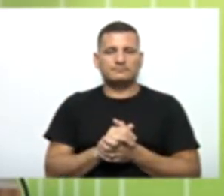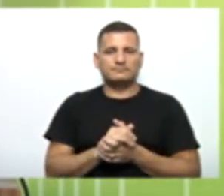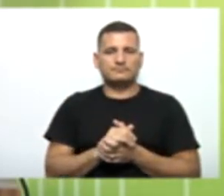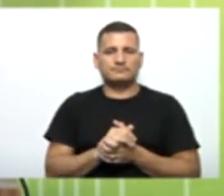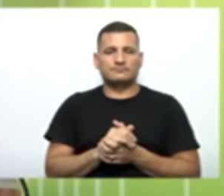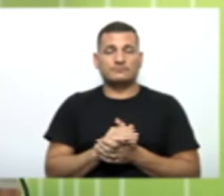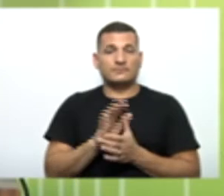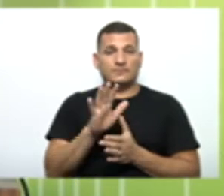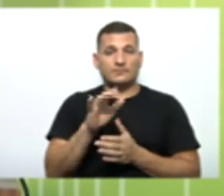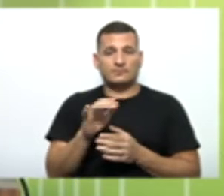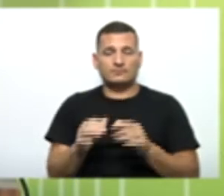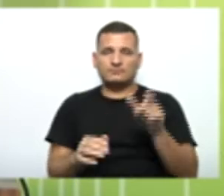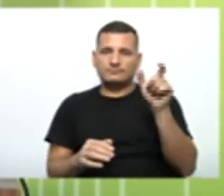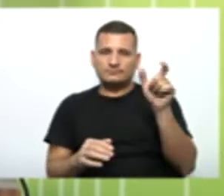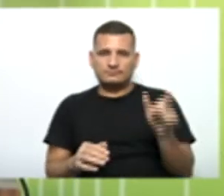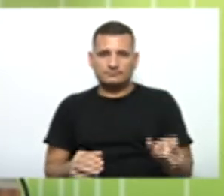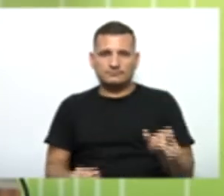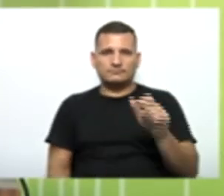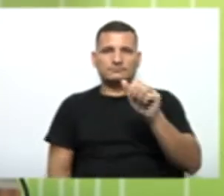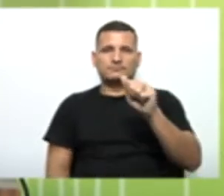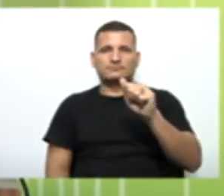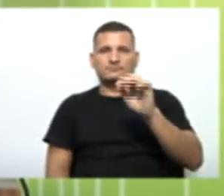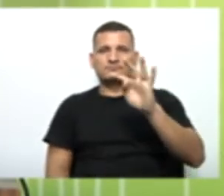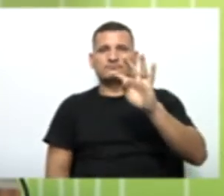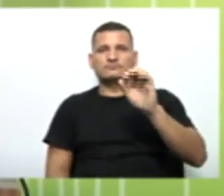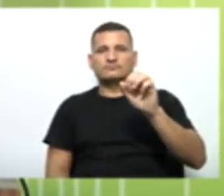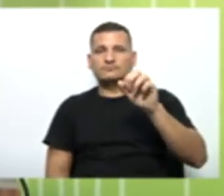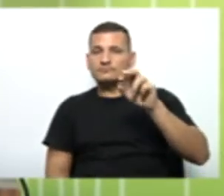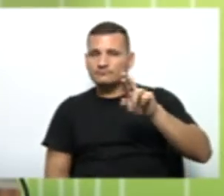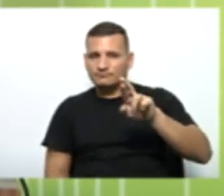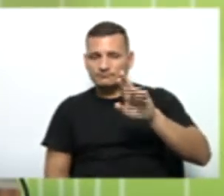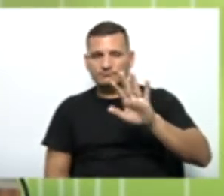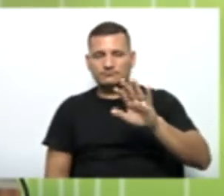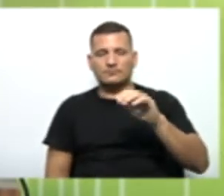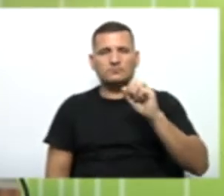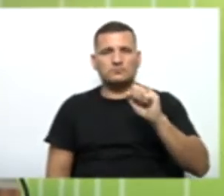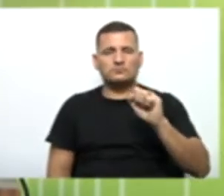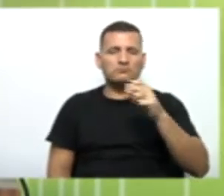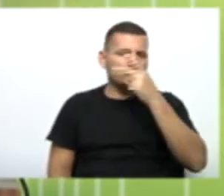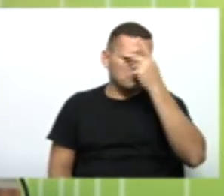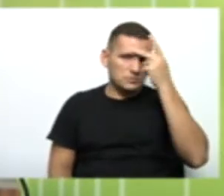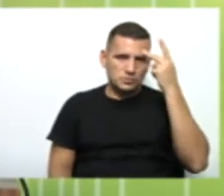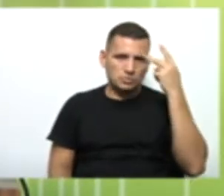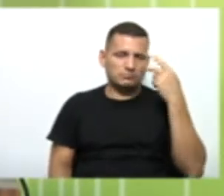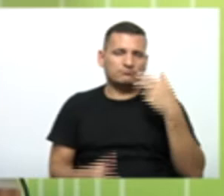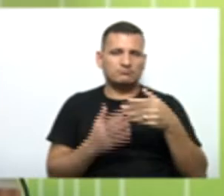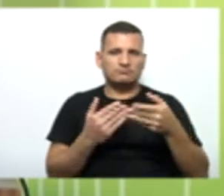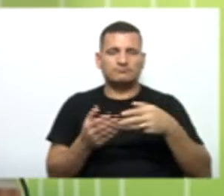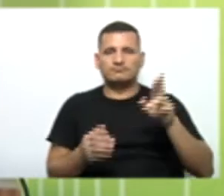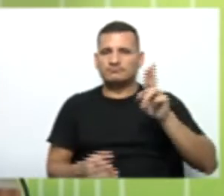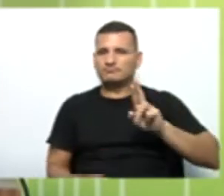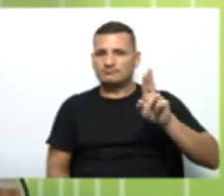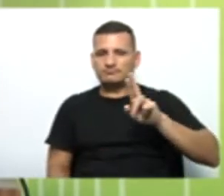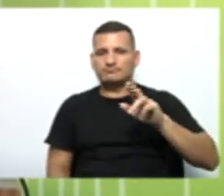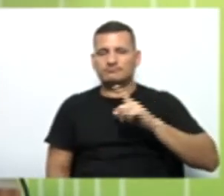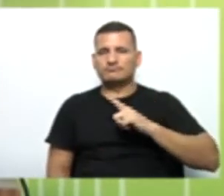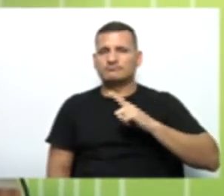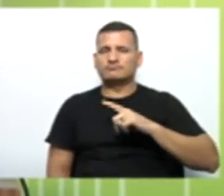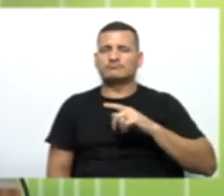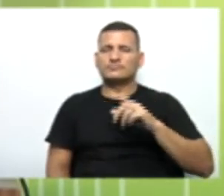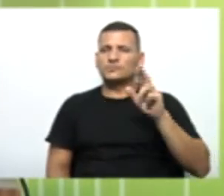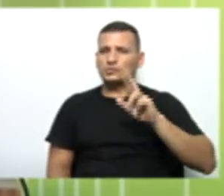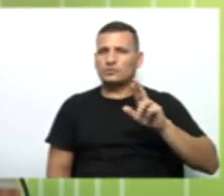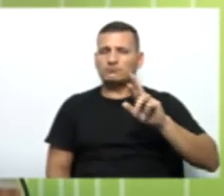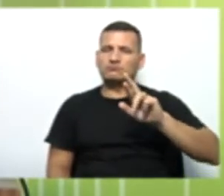ator. Um ator pode ser um usuário, né? Pode ser um usuário. Existem vários tipos de usuário,